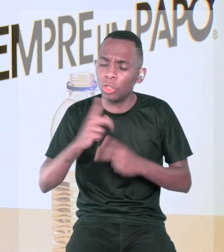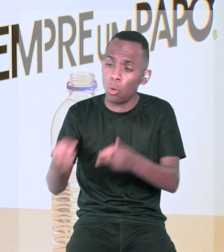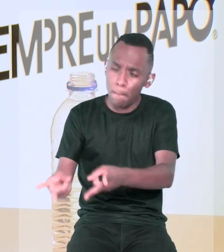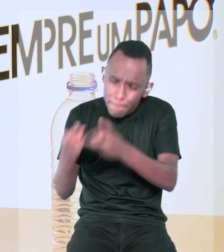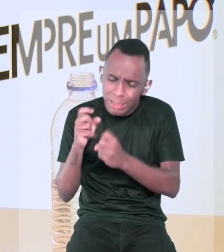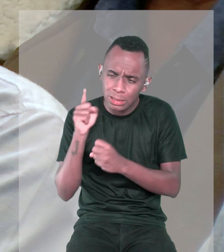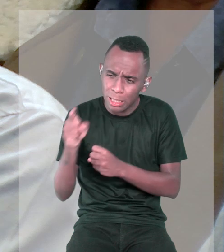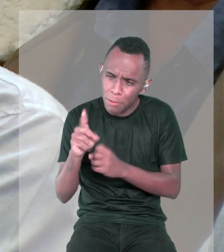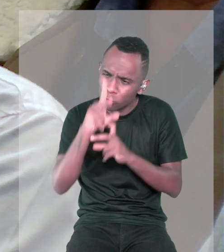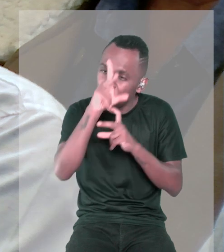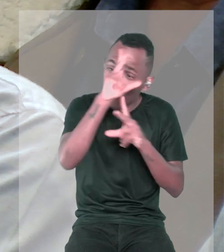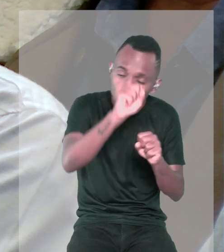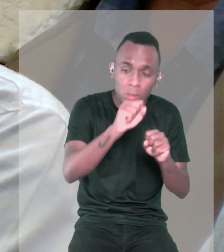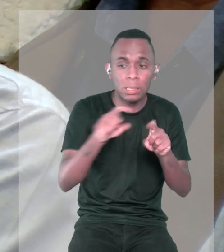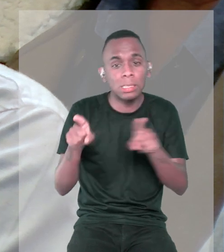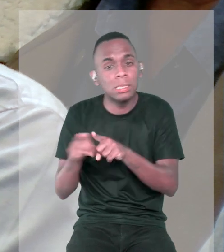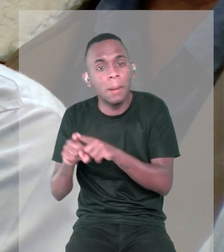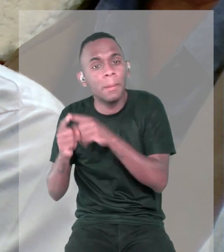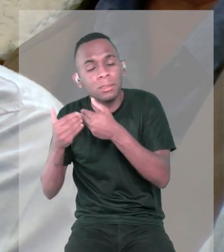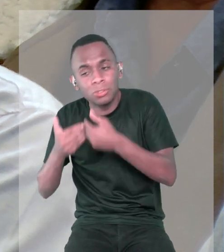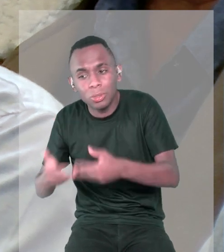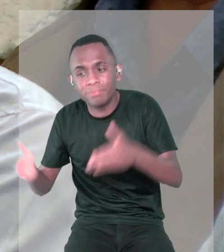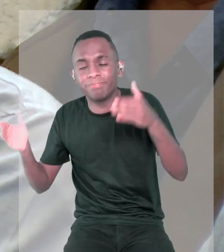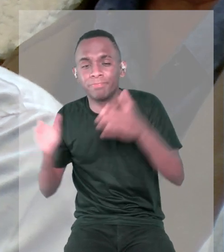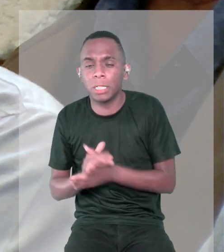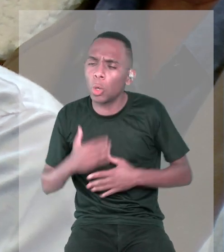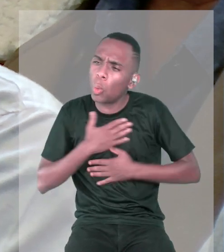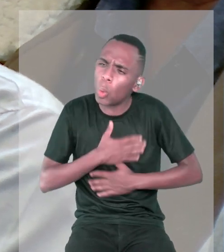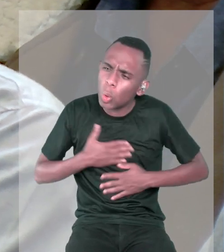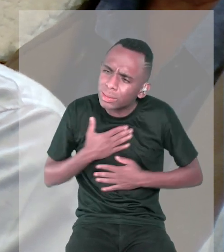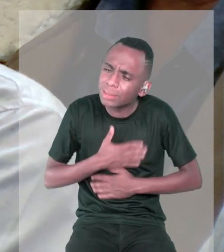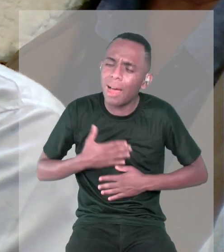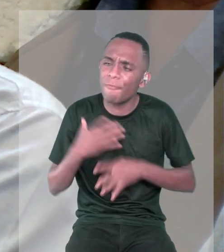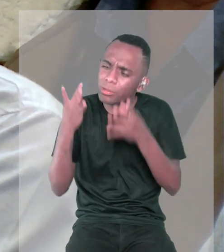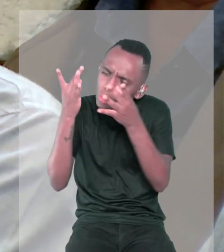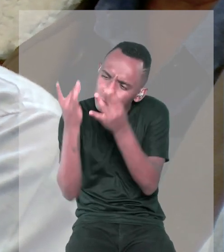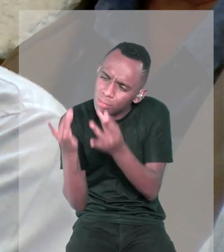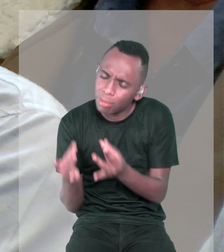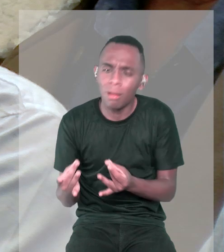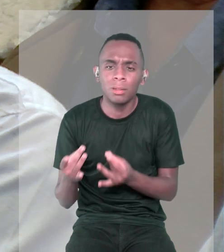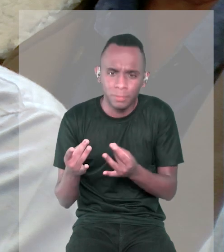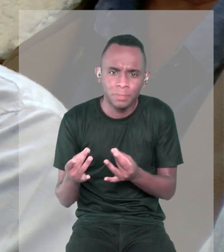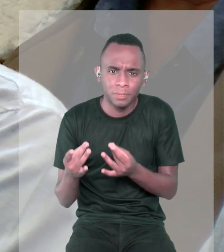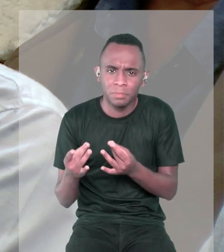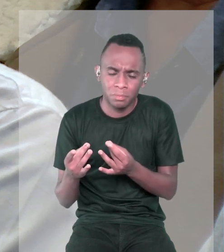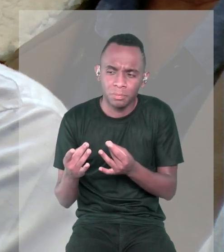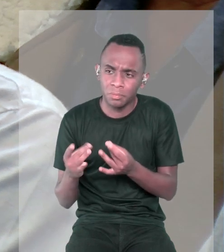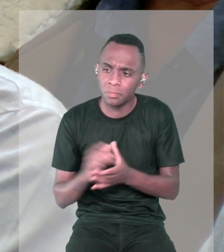mesmo tempo, a sua força e a sua fragilidade subjacente. Eu gostava da sua